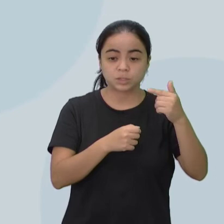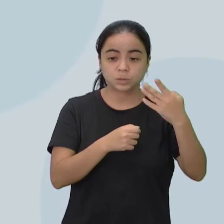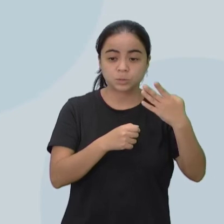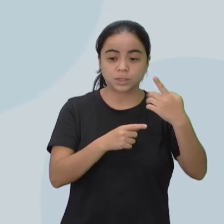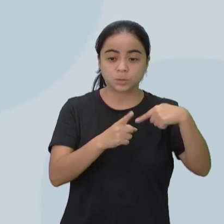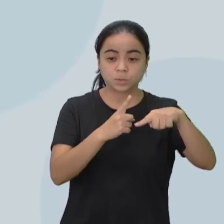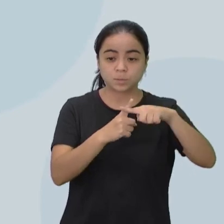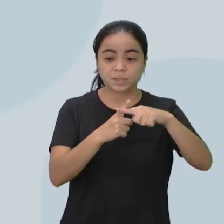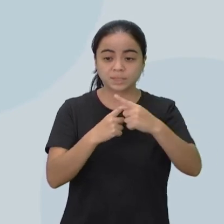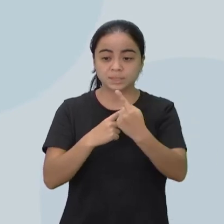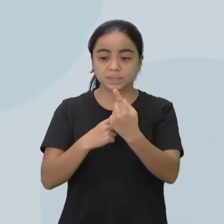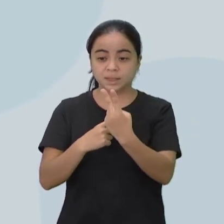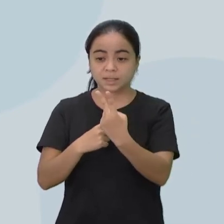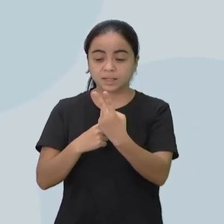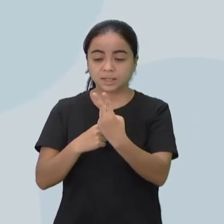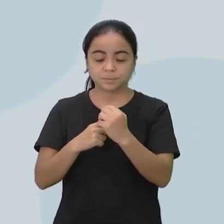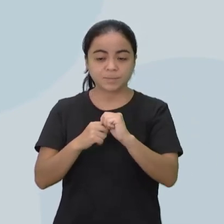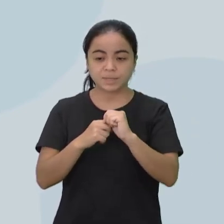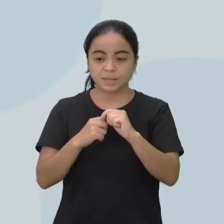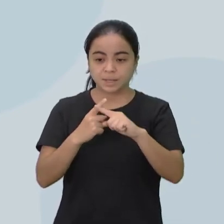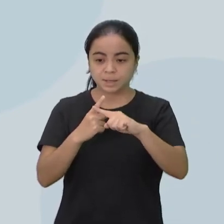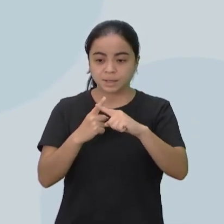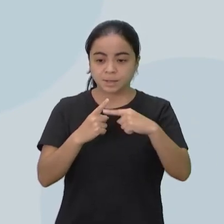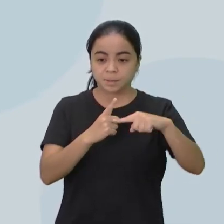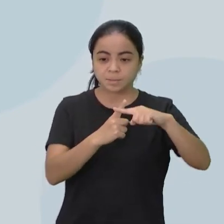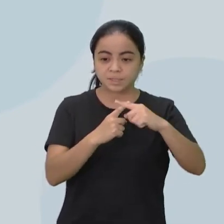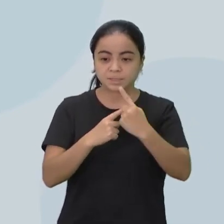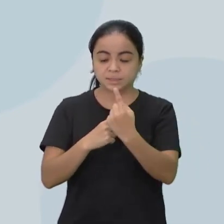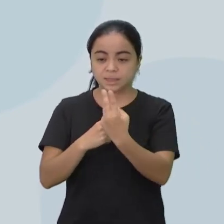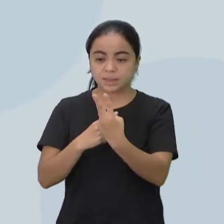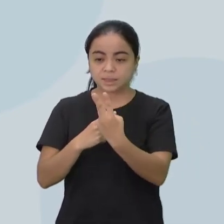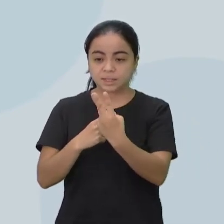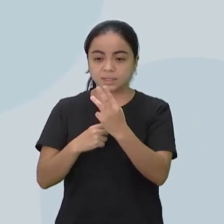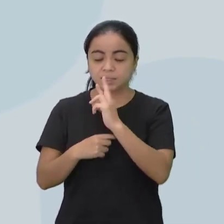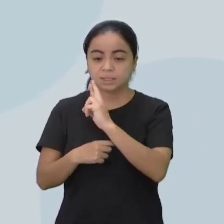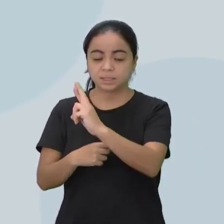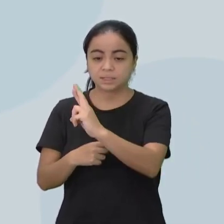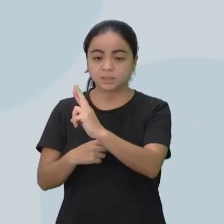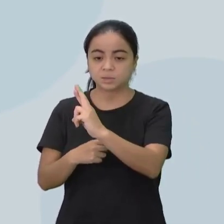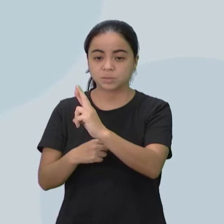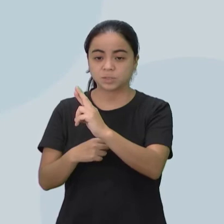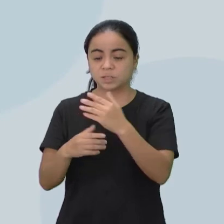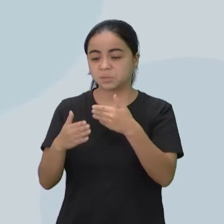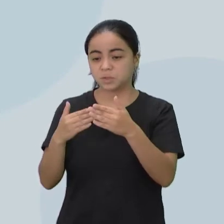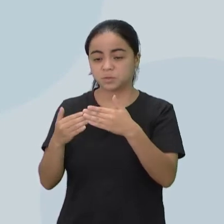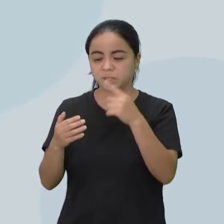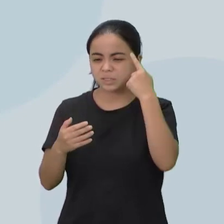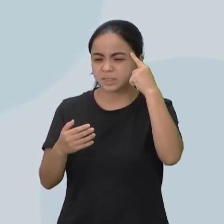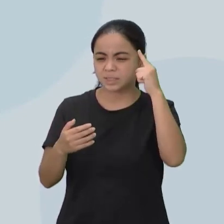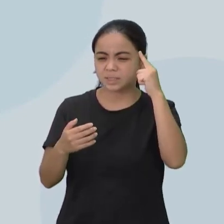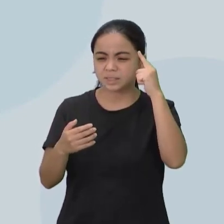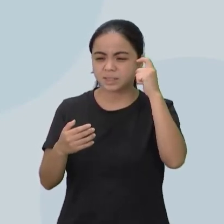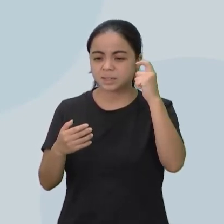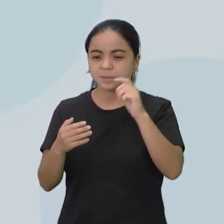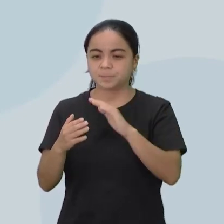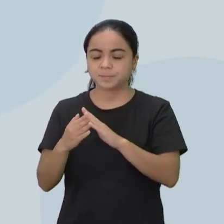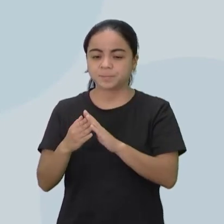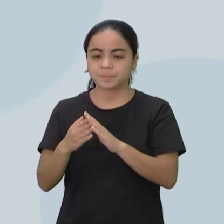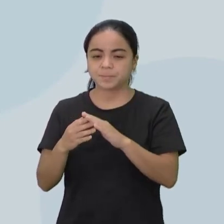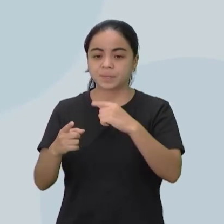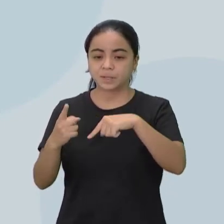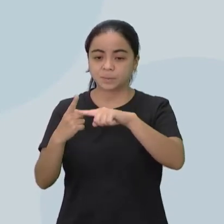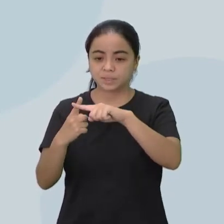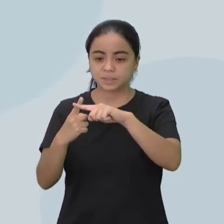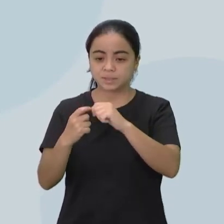né, que você poderia fazer, ou 200 menos 13, tanto faz aí a ideia, né? Que ele está embaixo, vou fazer a continha de mais